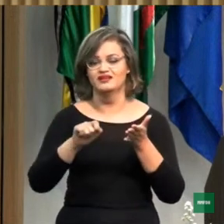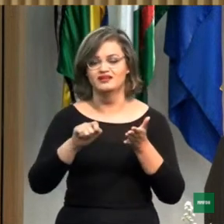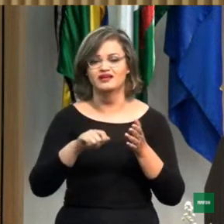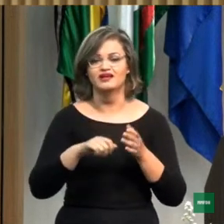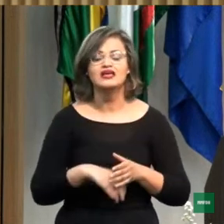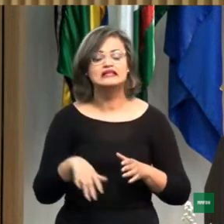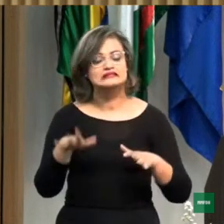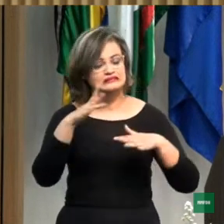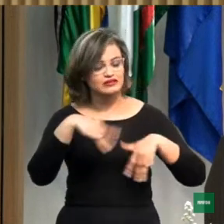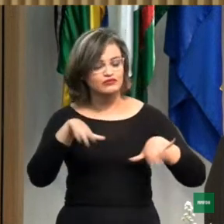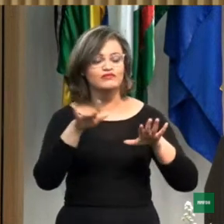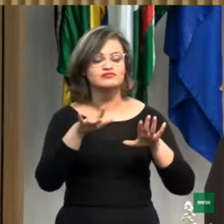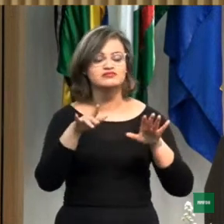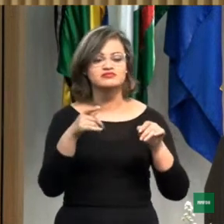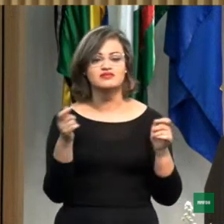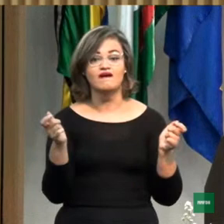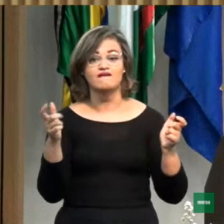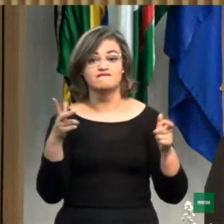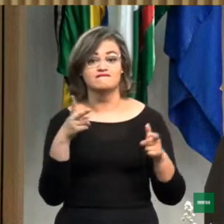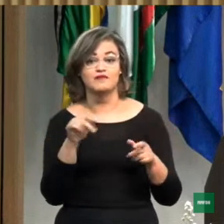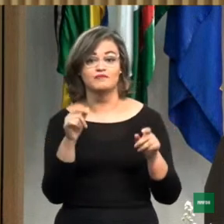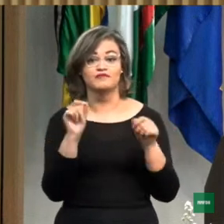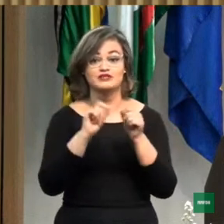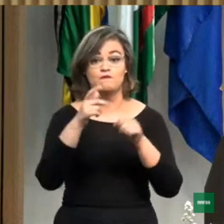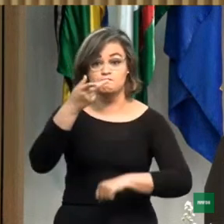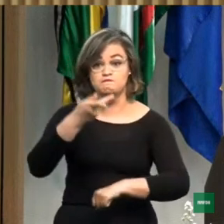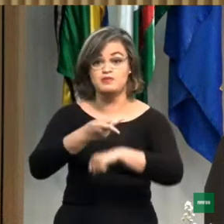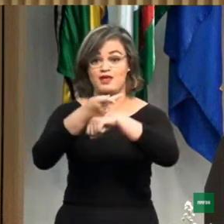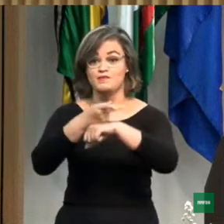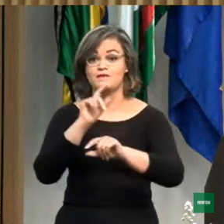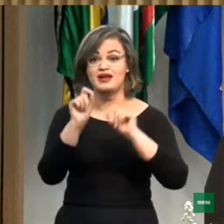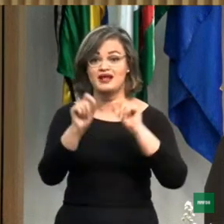oferecer o prêmio para a nossa ministra.